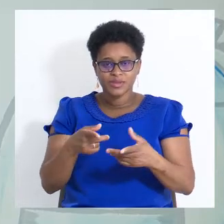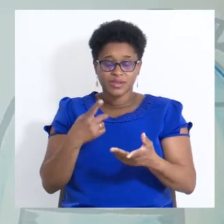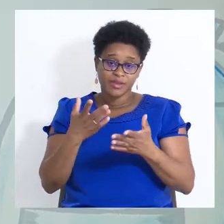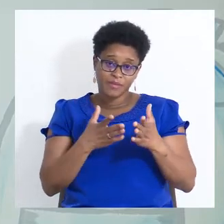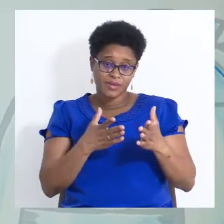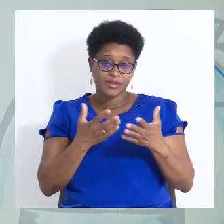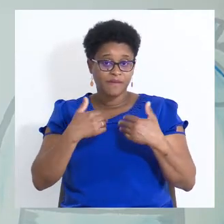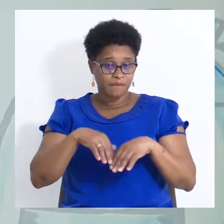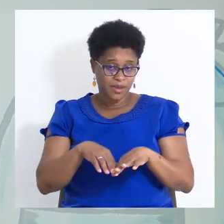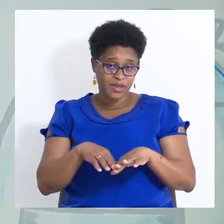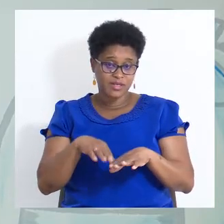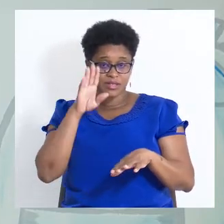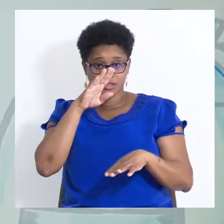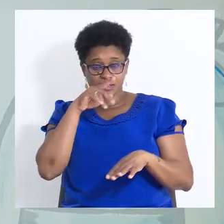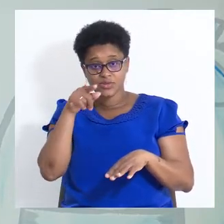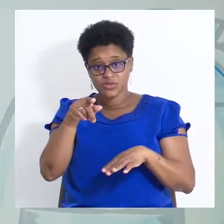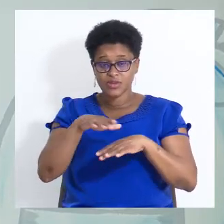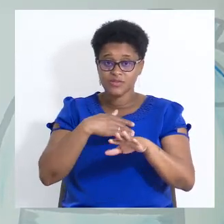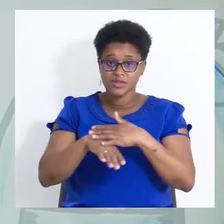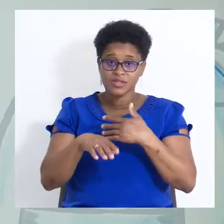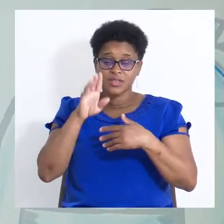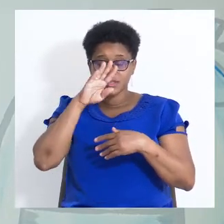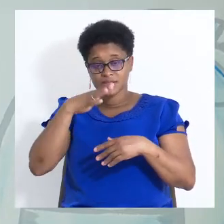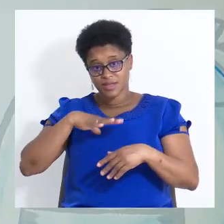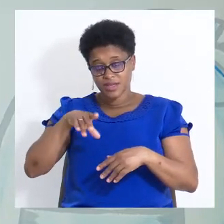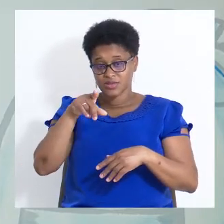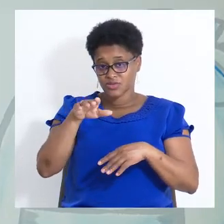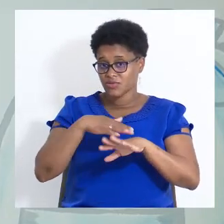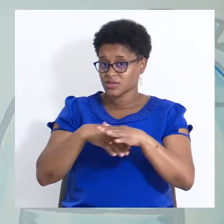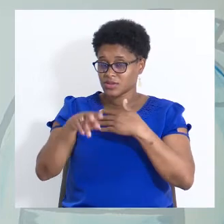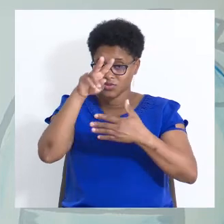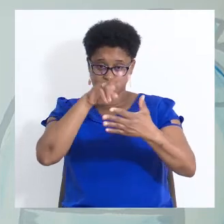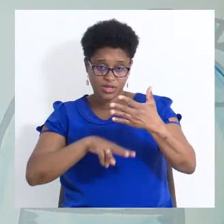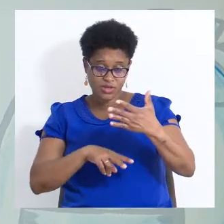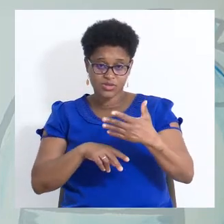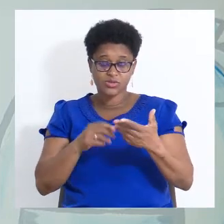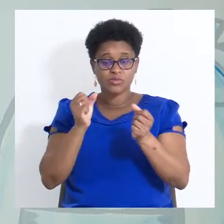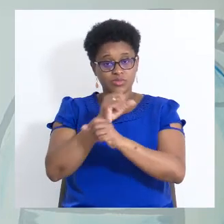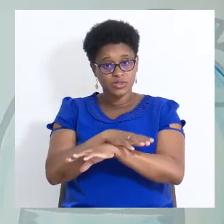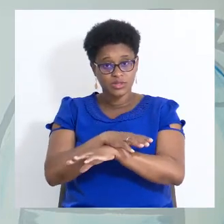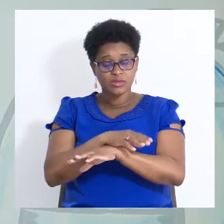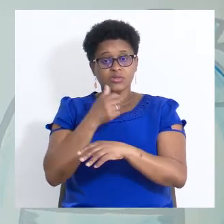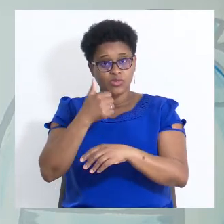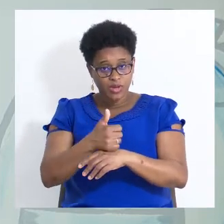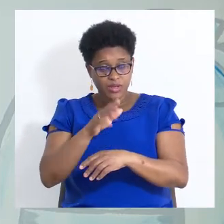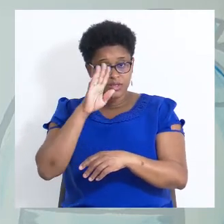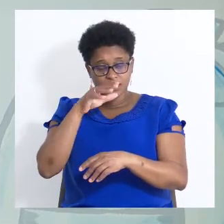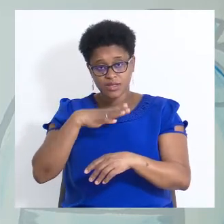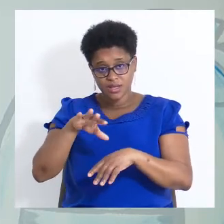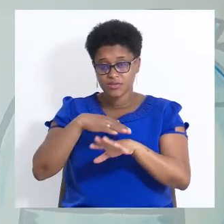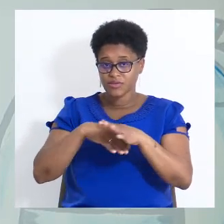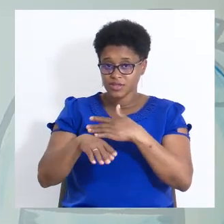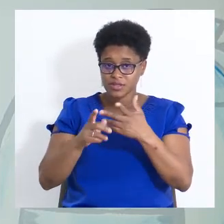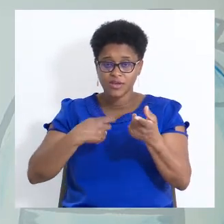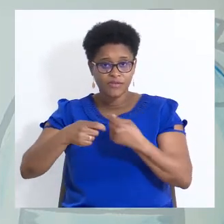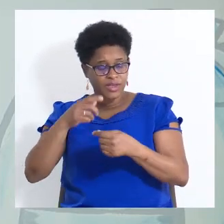dessas partes, mas se fores fazer e se queres fazer um texto publicitário correto, se